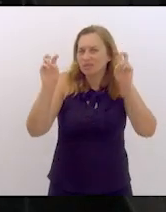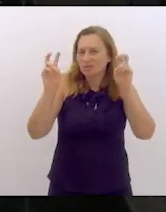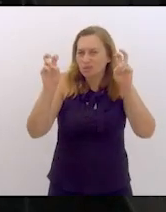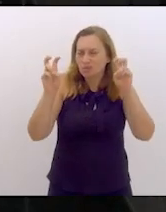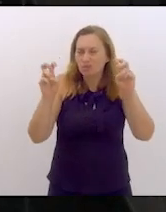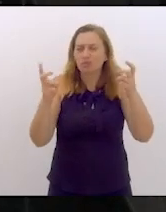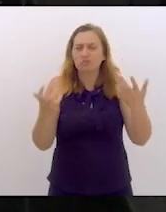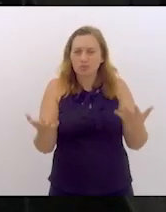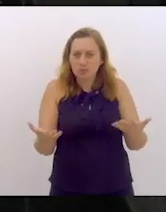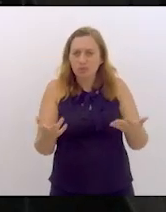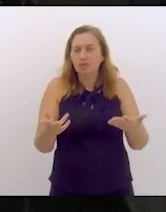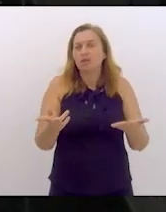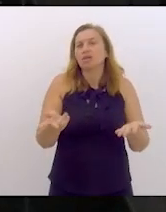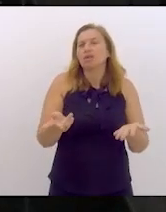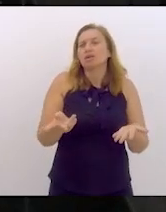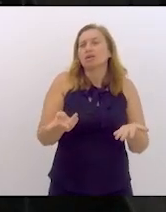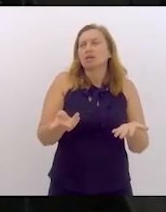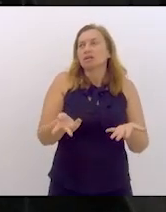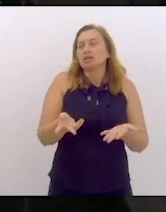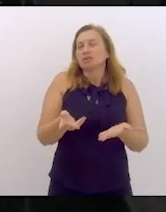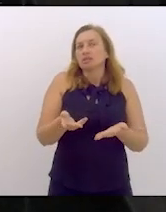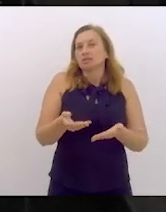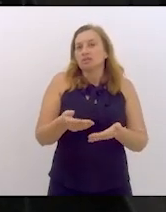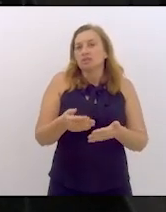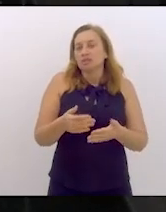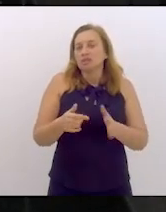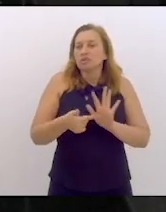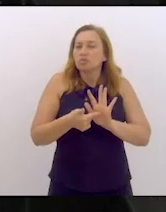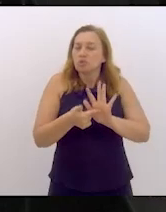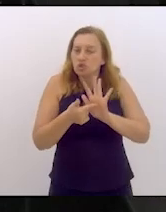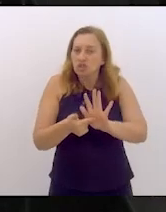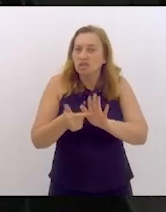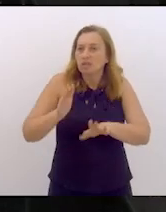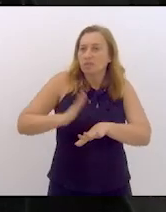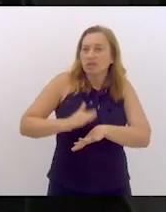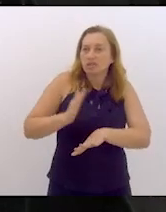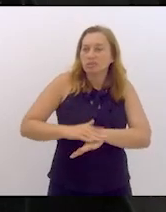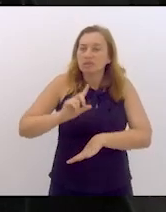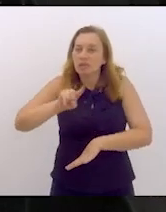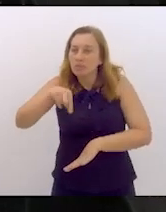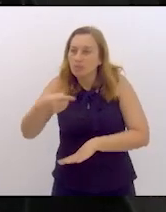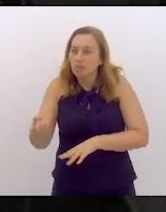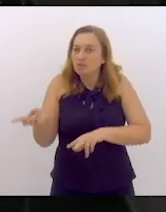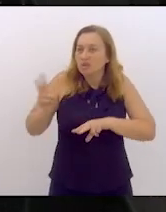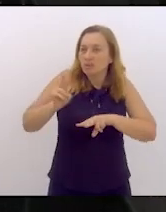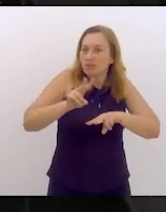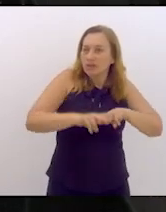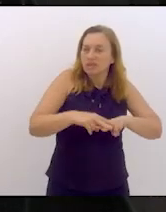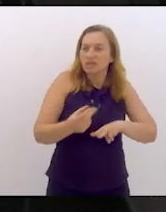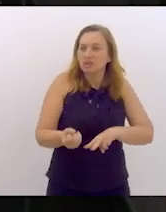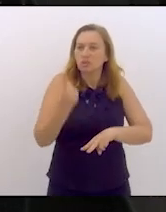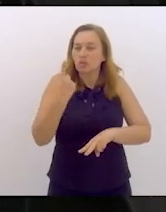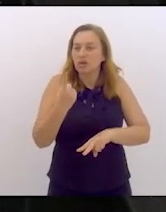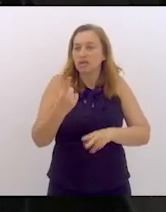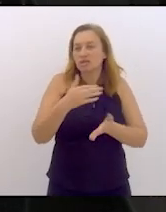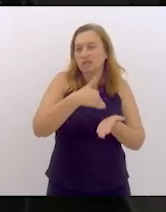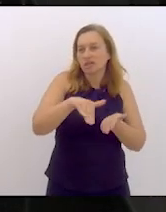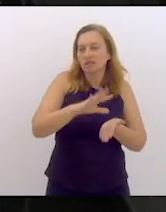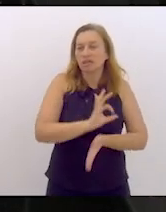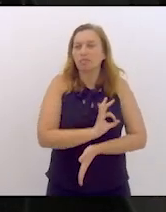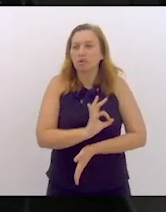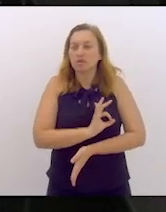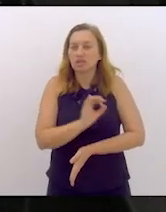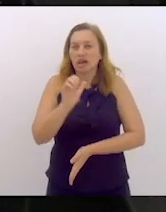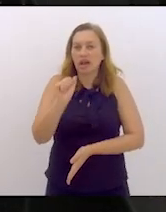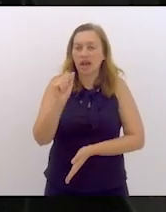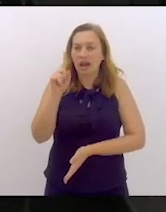fatos escabrosos que vão sendo revelados após a prisão do ex-secretário da Polícia